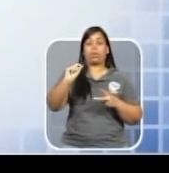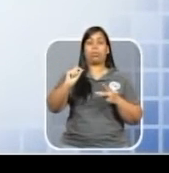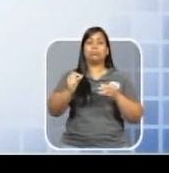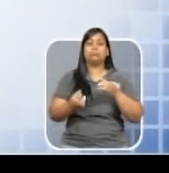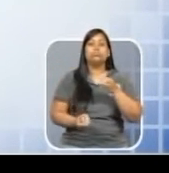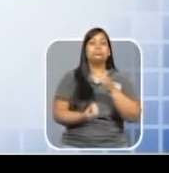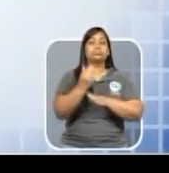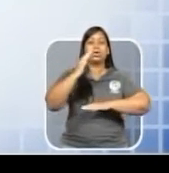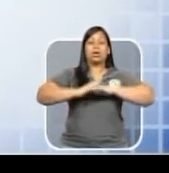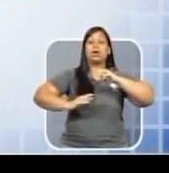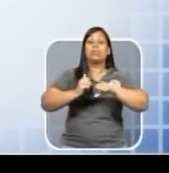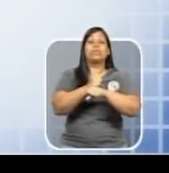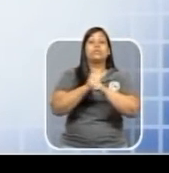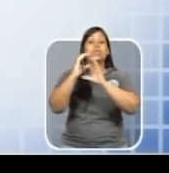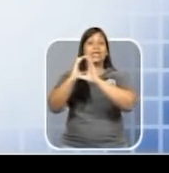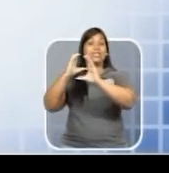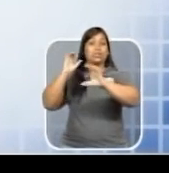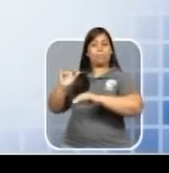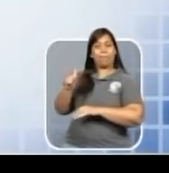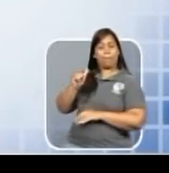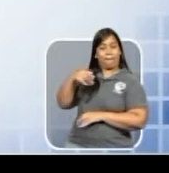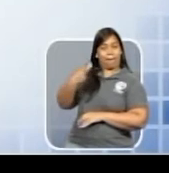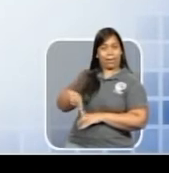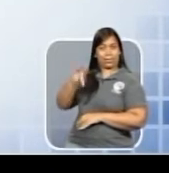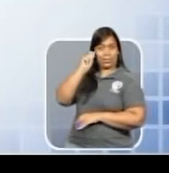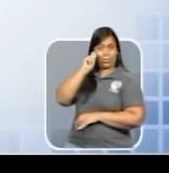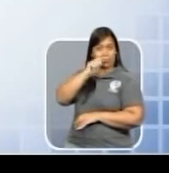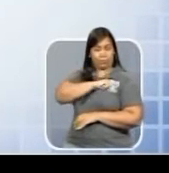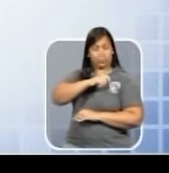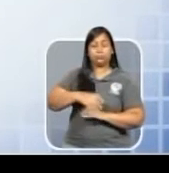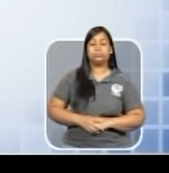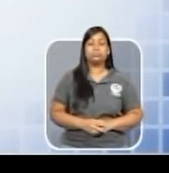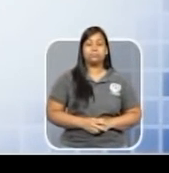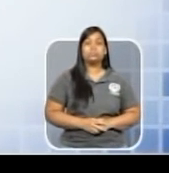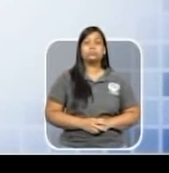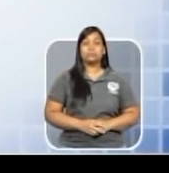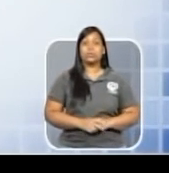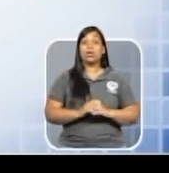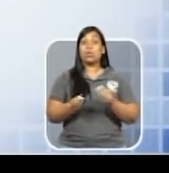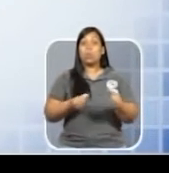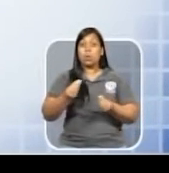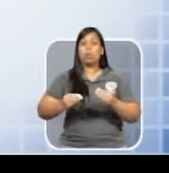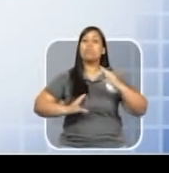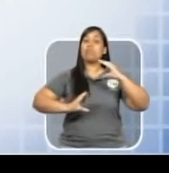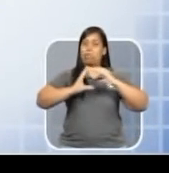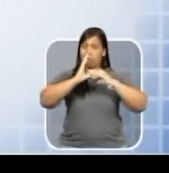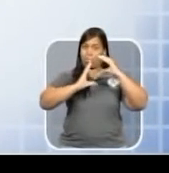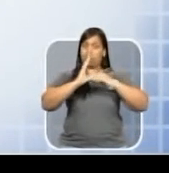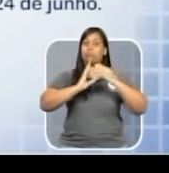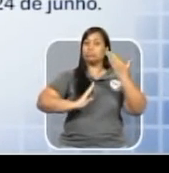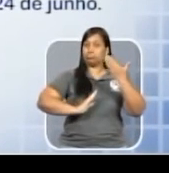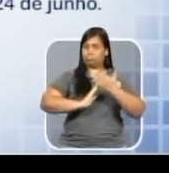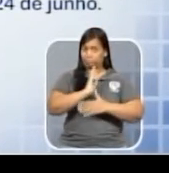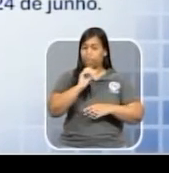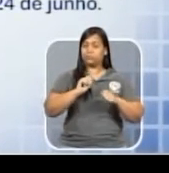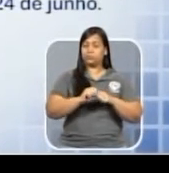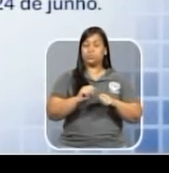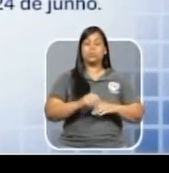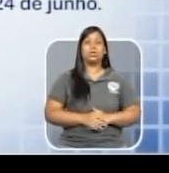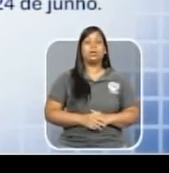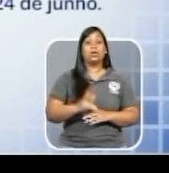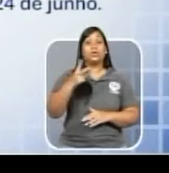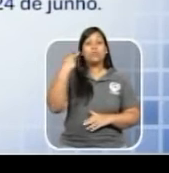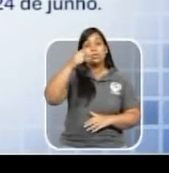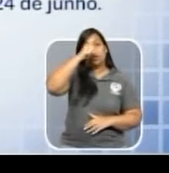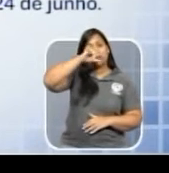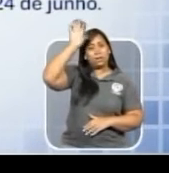engenheiro eletricista na estrutura do município, cargo a ser preenchido por meio de concurso público. De João Paulo